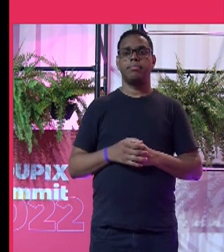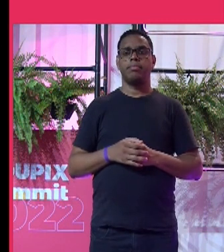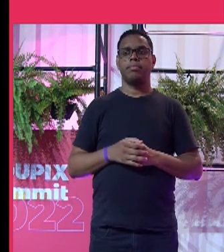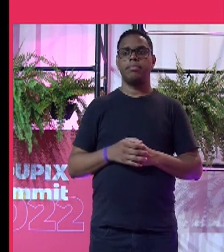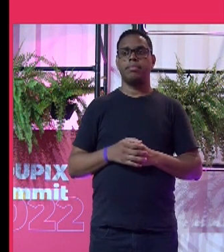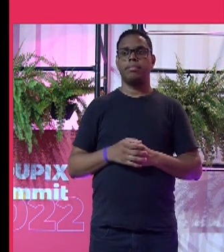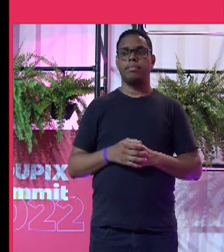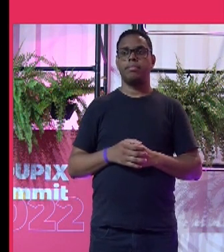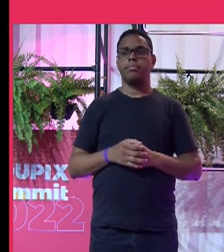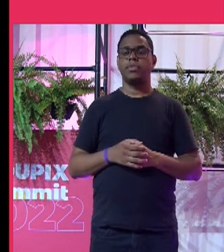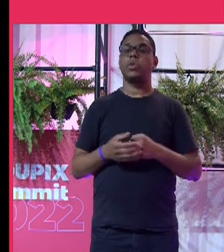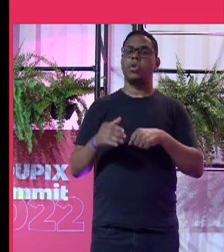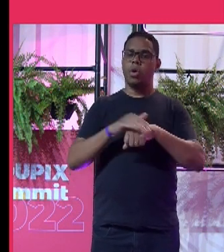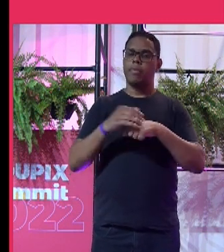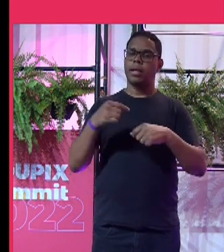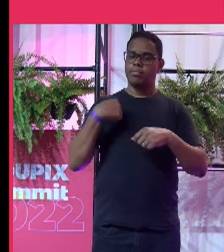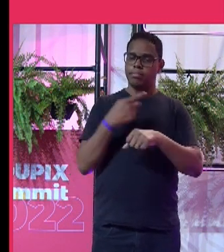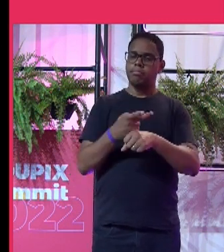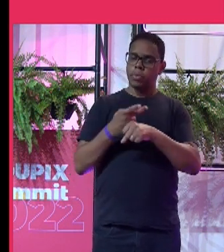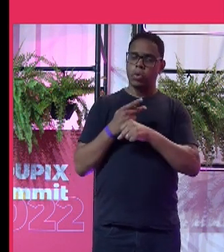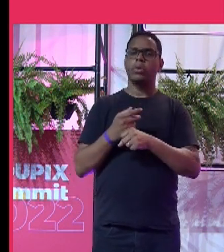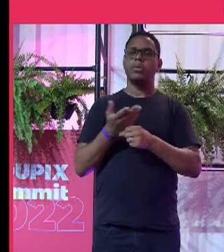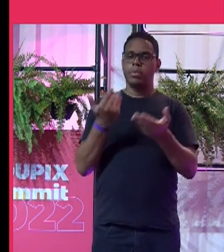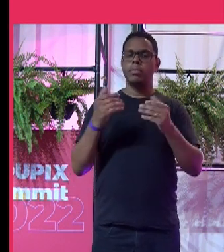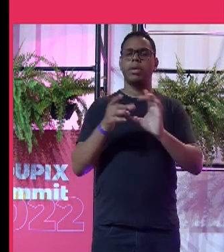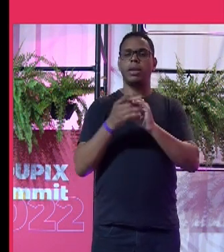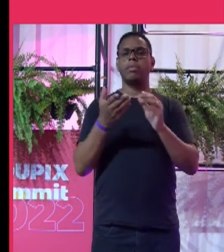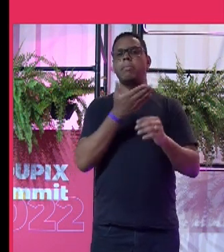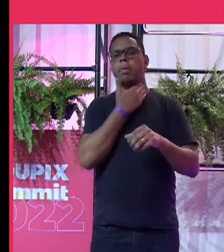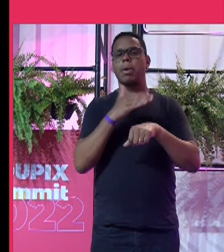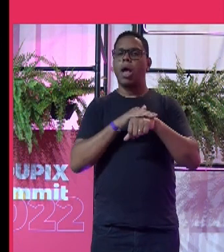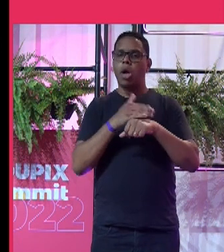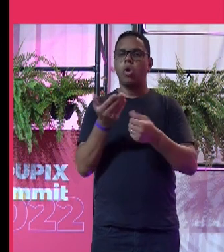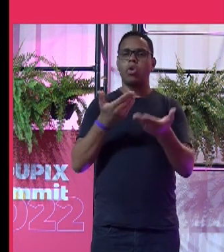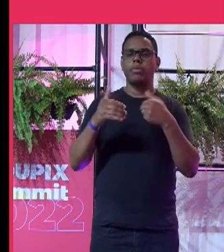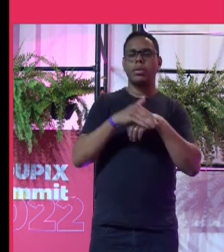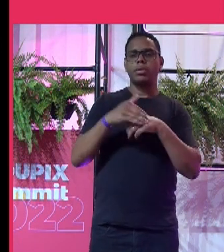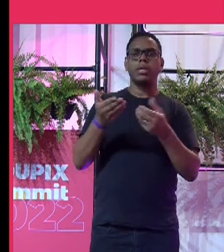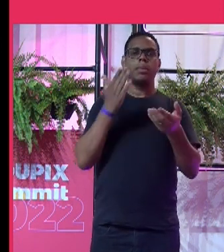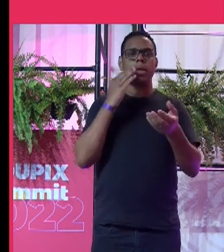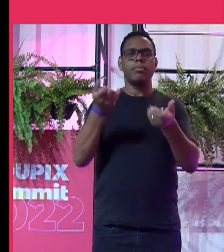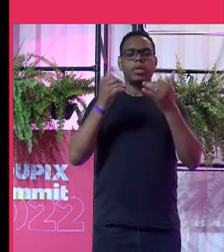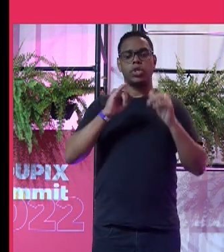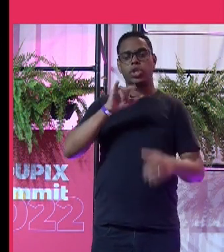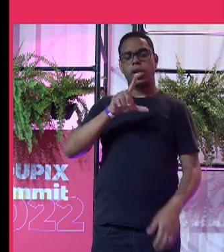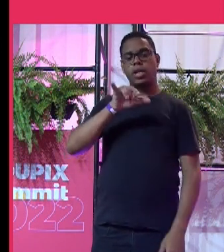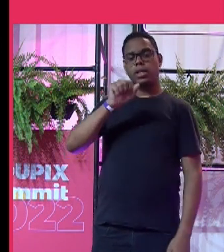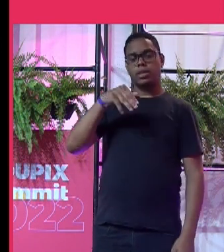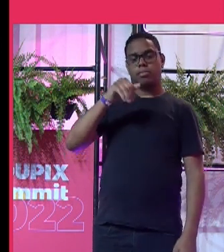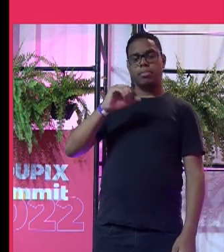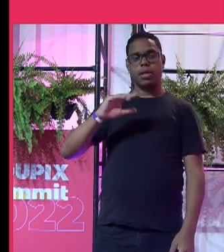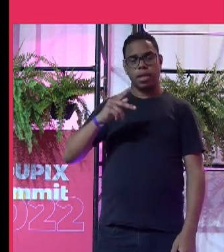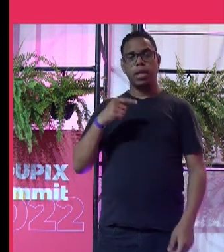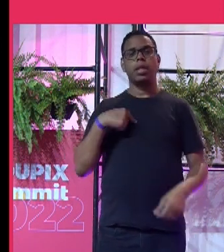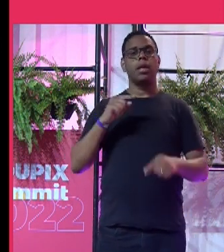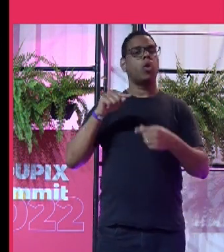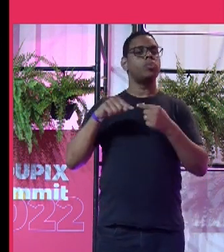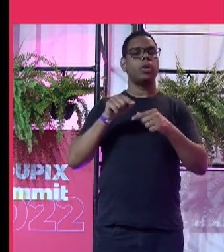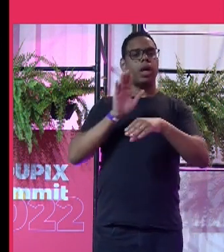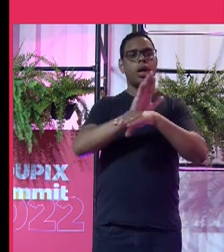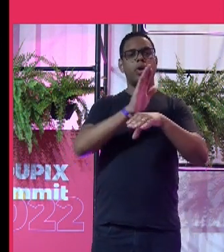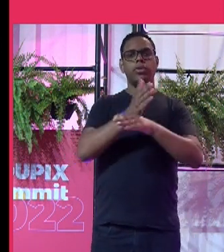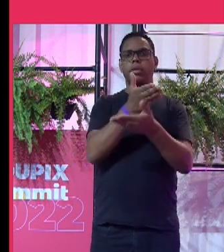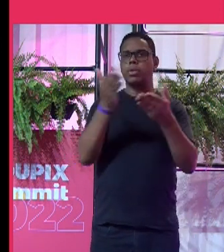Fala com a gente, vamos bater um papo. Estou super aberta para ouvir cada caso. A Jealous Mac está aqui para ajudar